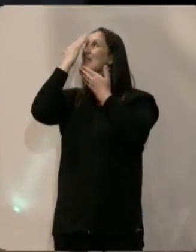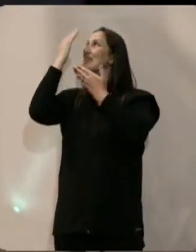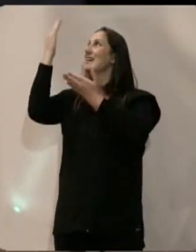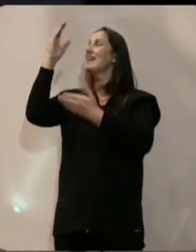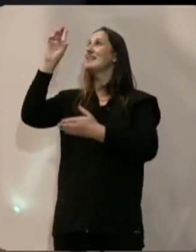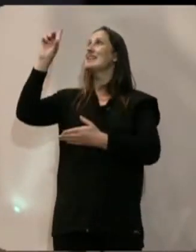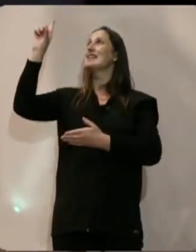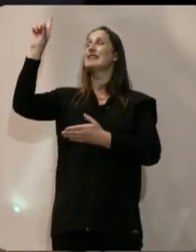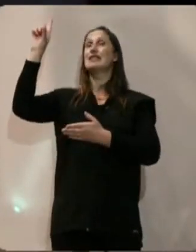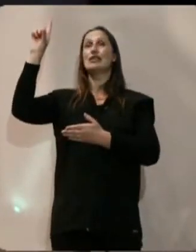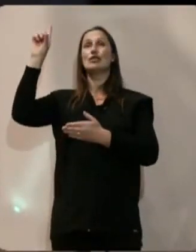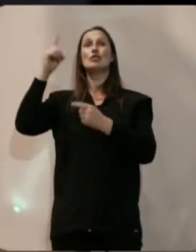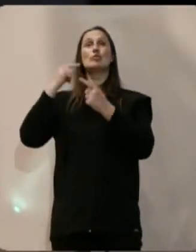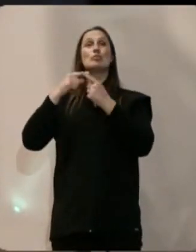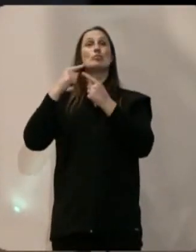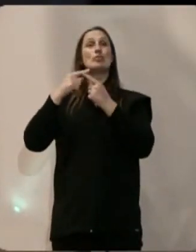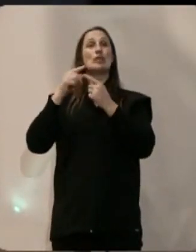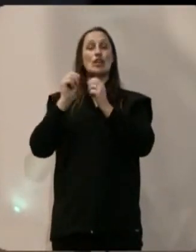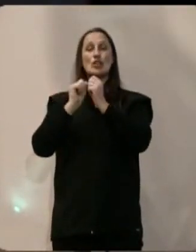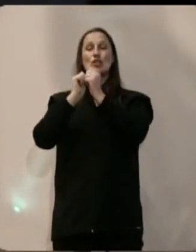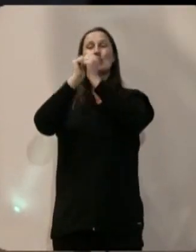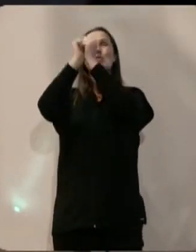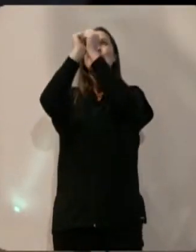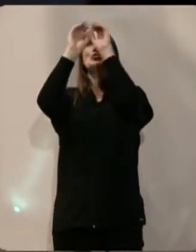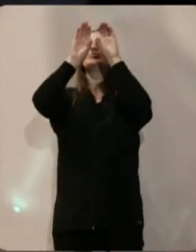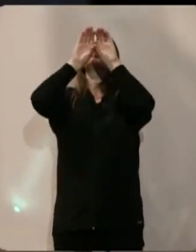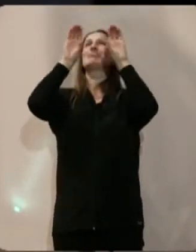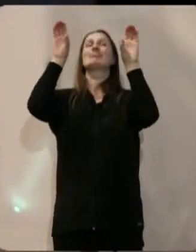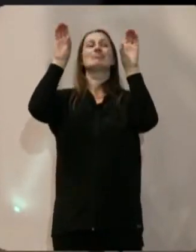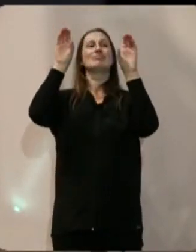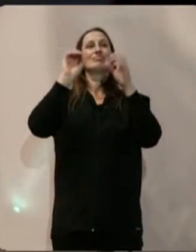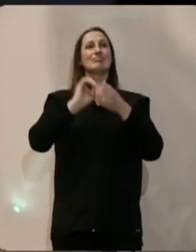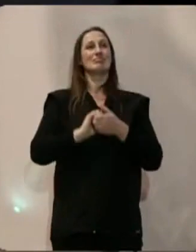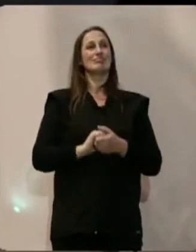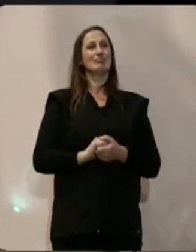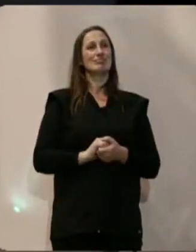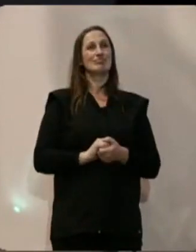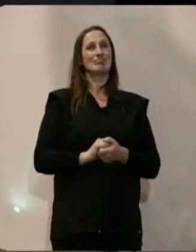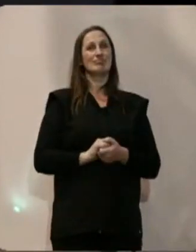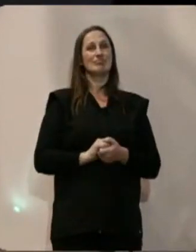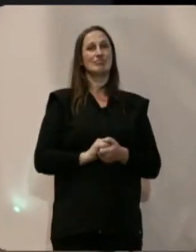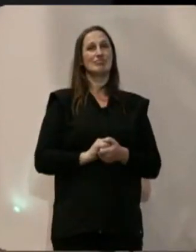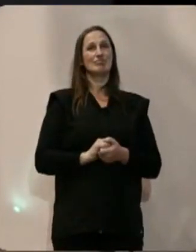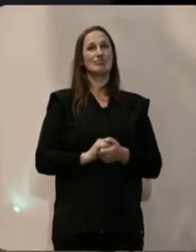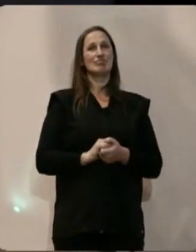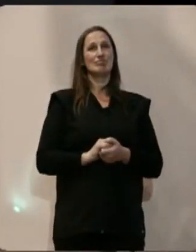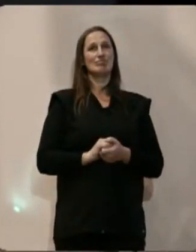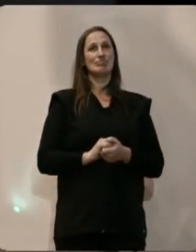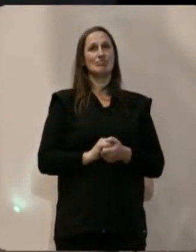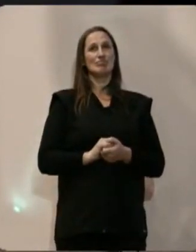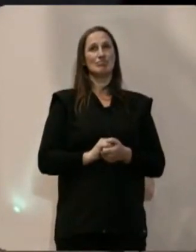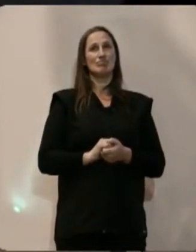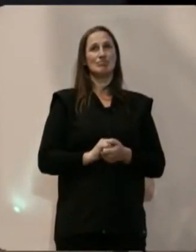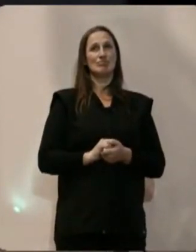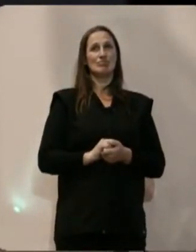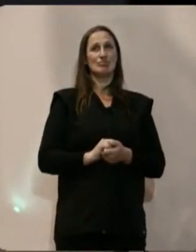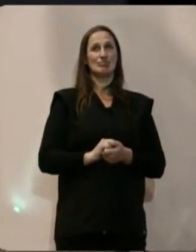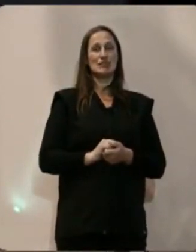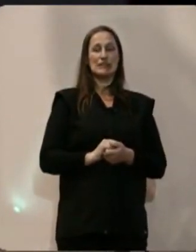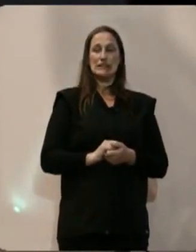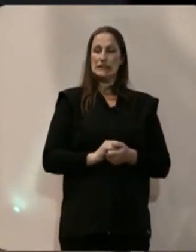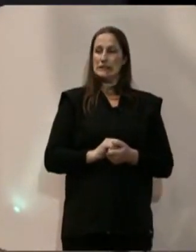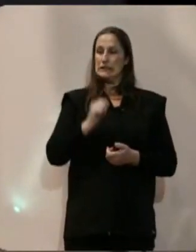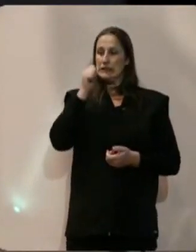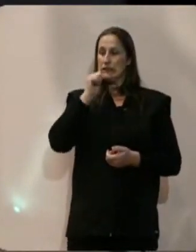Deus, porque meu filho está na presença do Pai. Querido, só vai ter uma visão de vida como